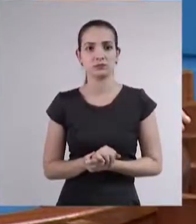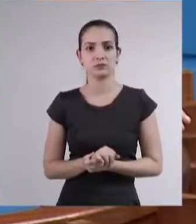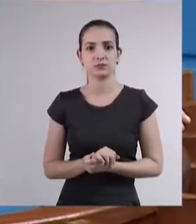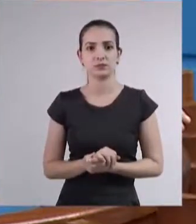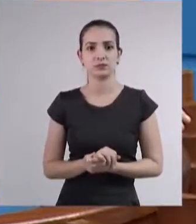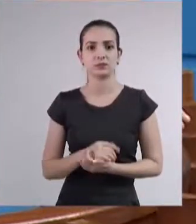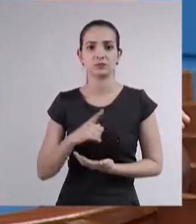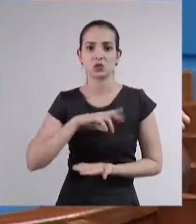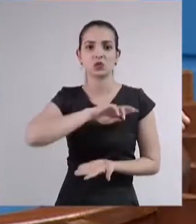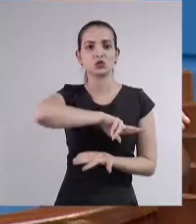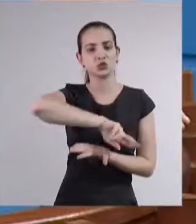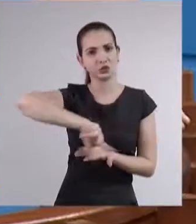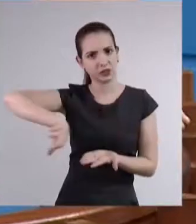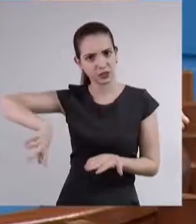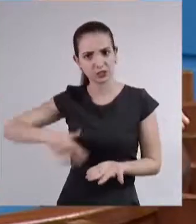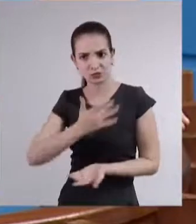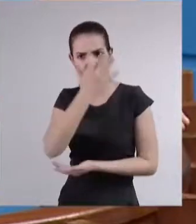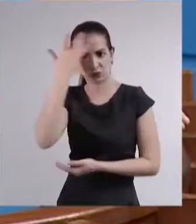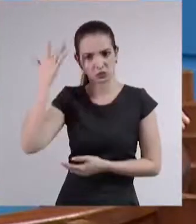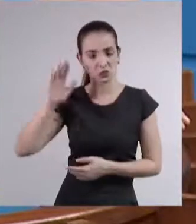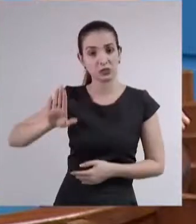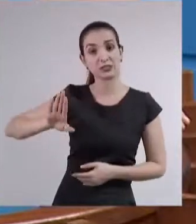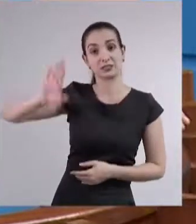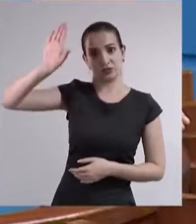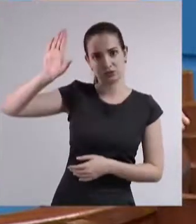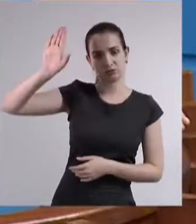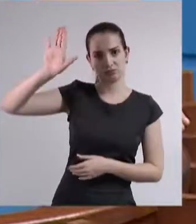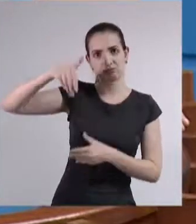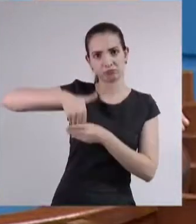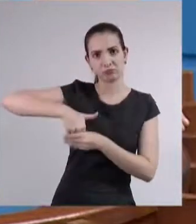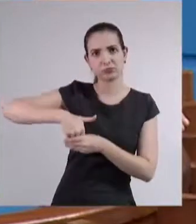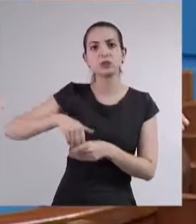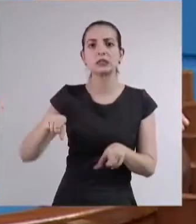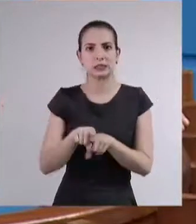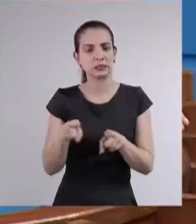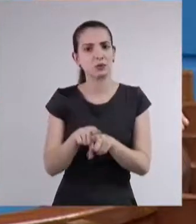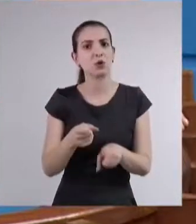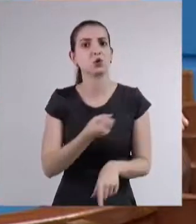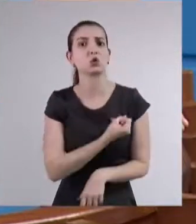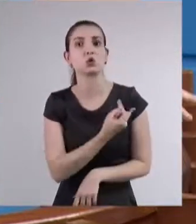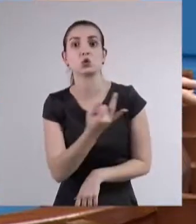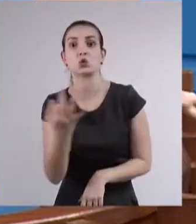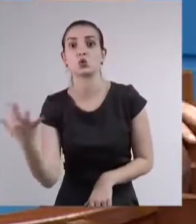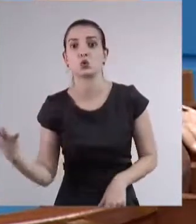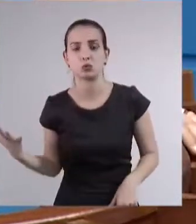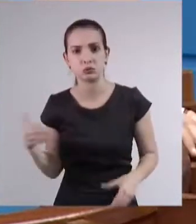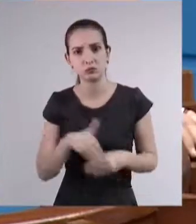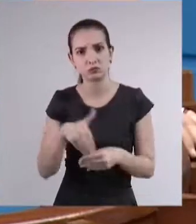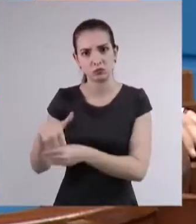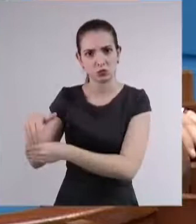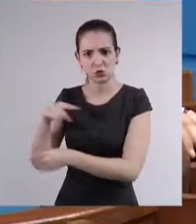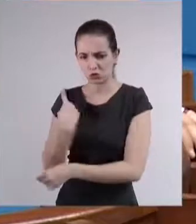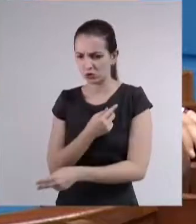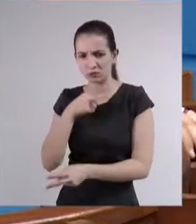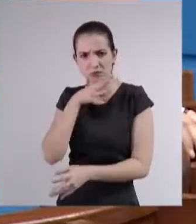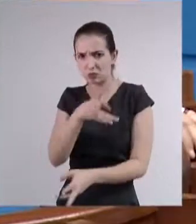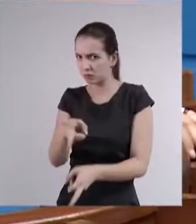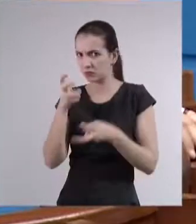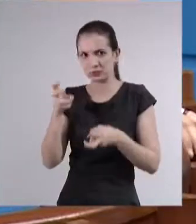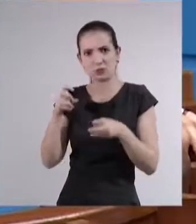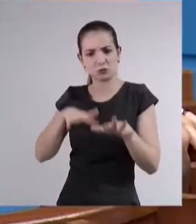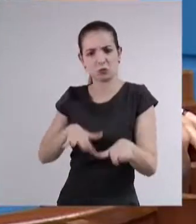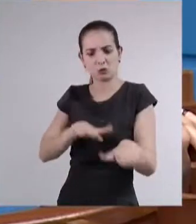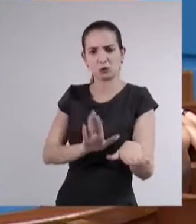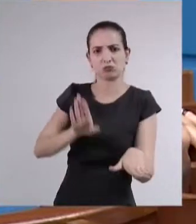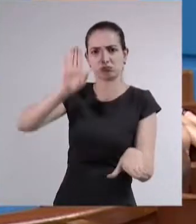E outros candidatos, né, que surgiram das urnas muito bem votados, nós não vimos a campanha deles.